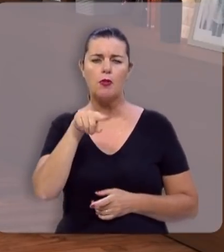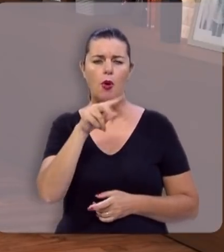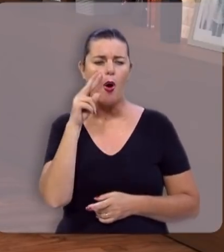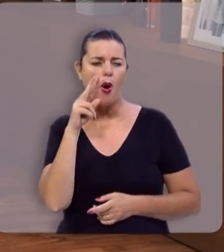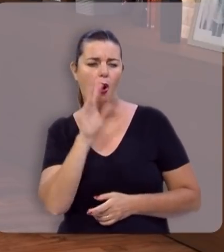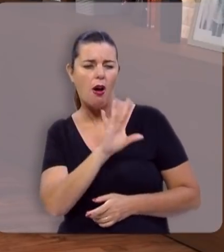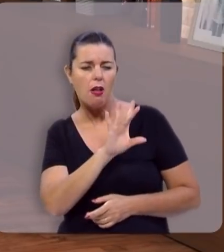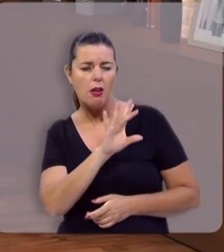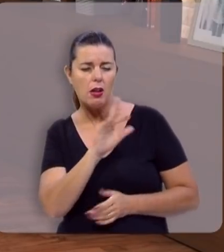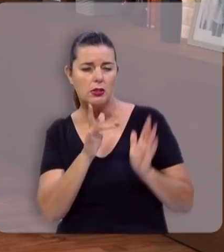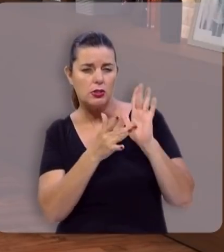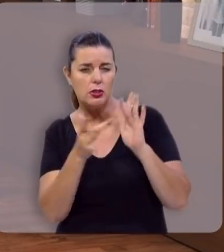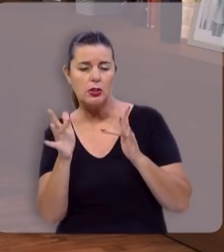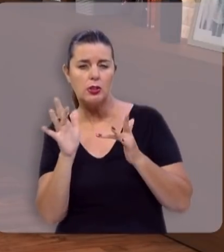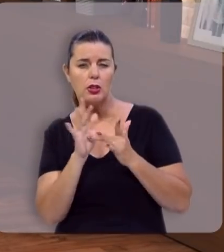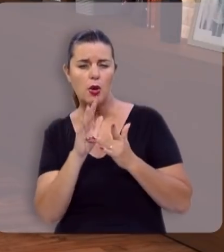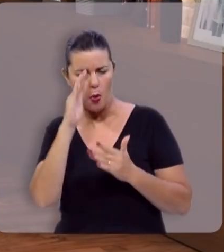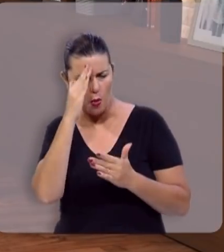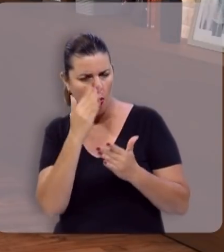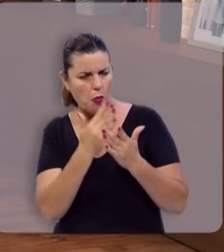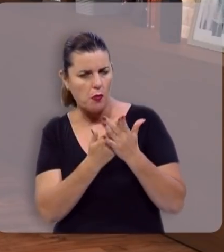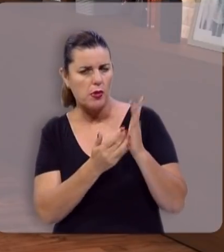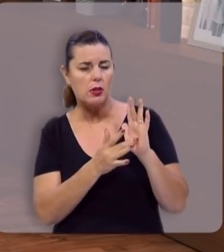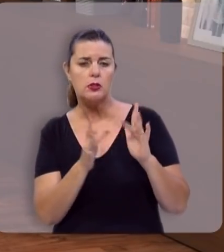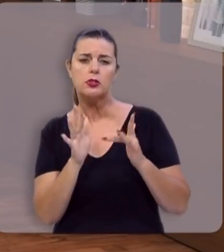Jesus, confiar em Jesus,